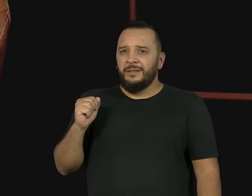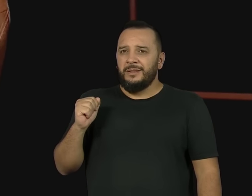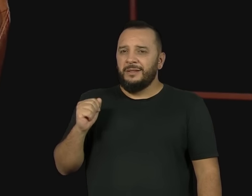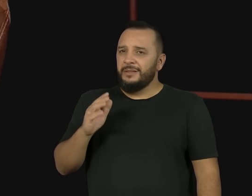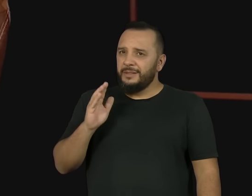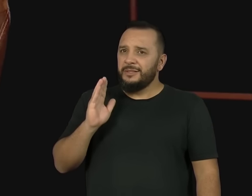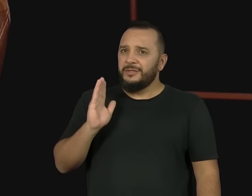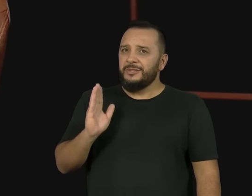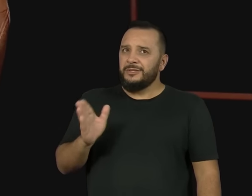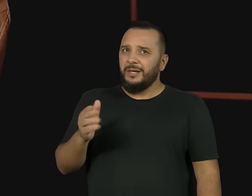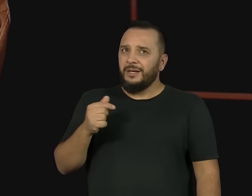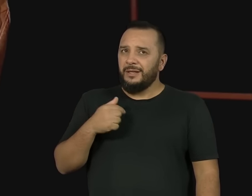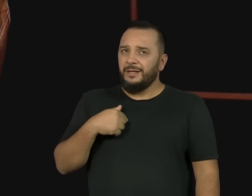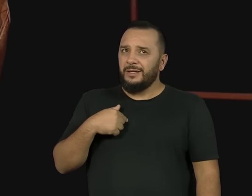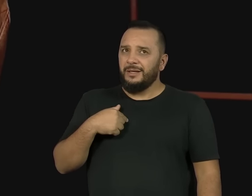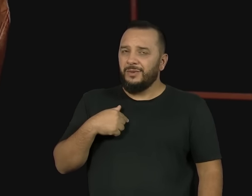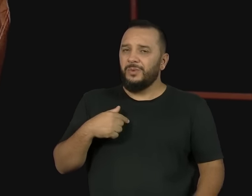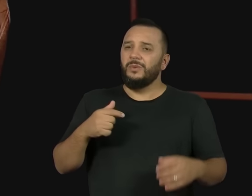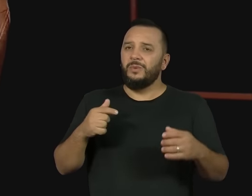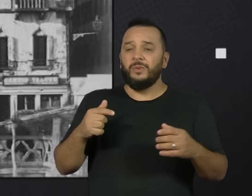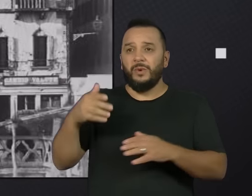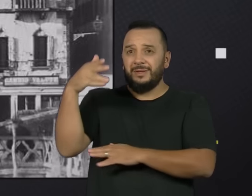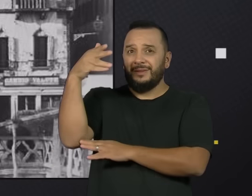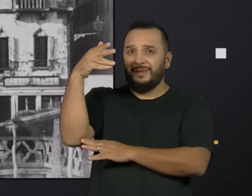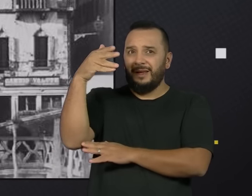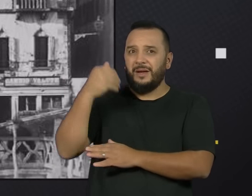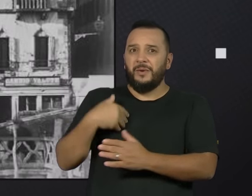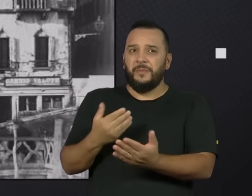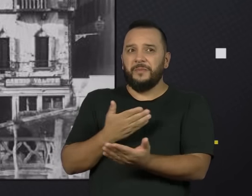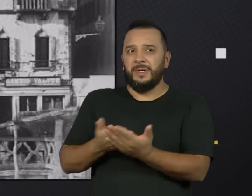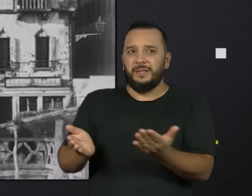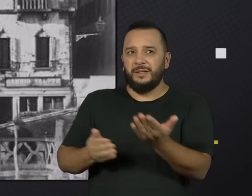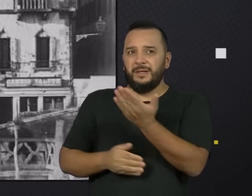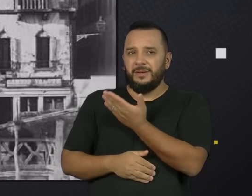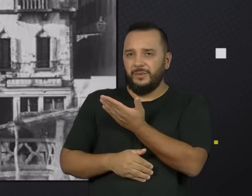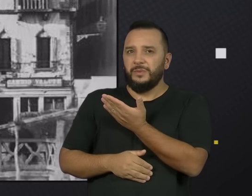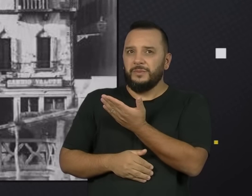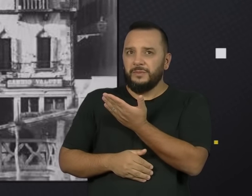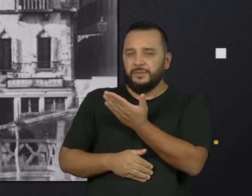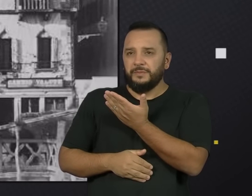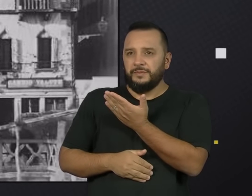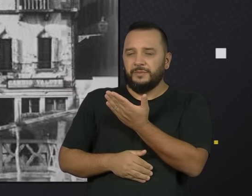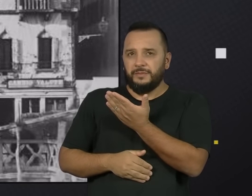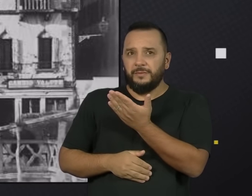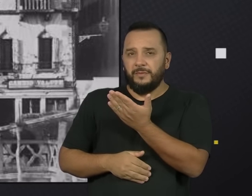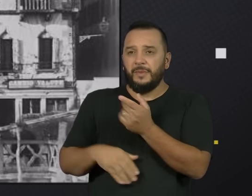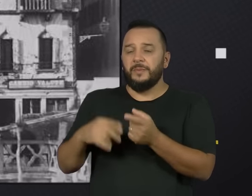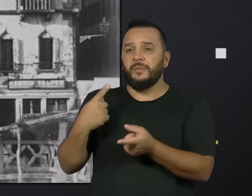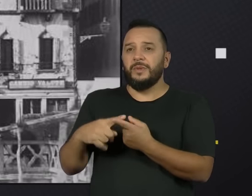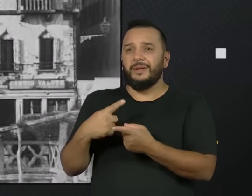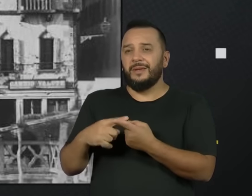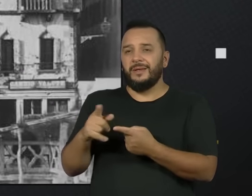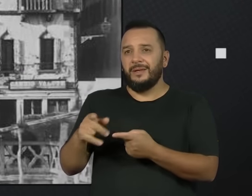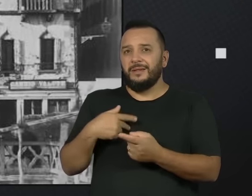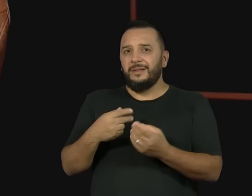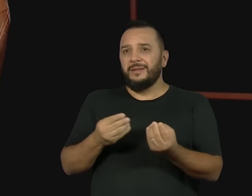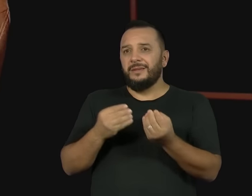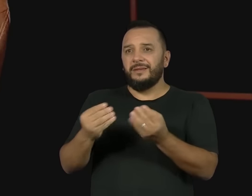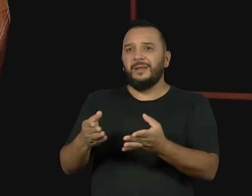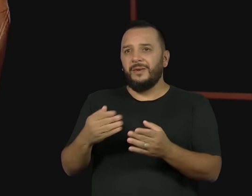eles perderam o lugar deles no hotel no Daniele, porque o Daniele deu o apartamento